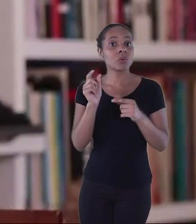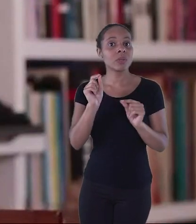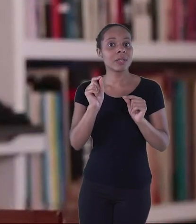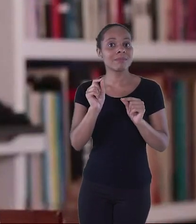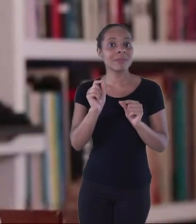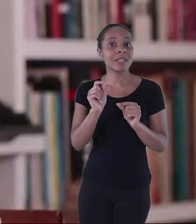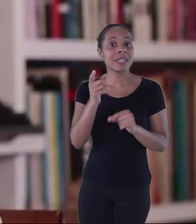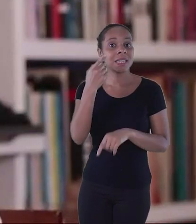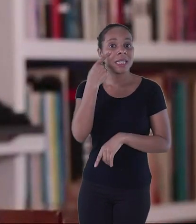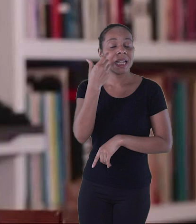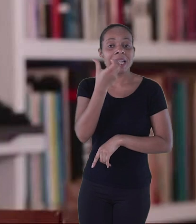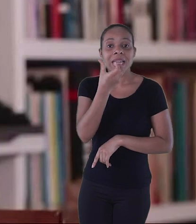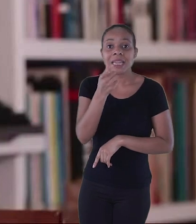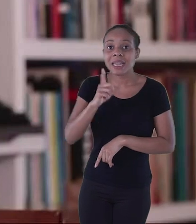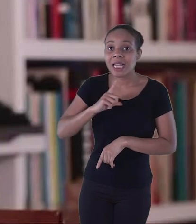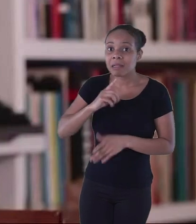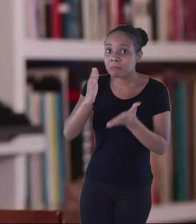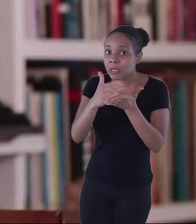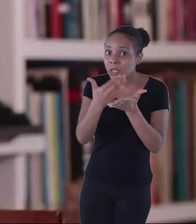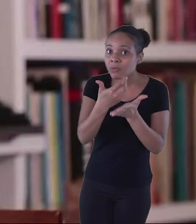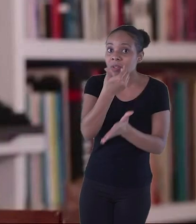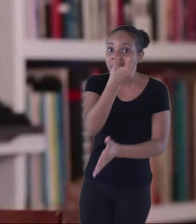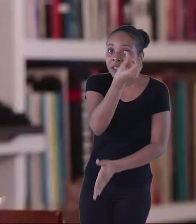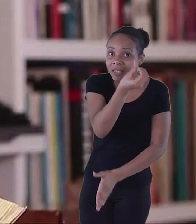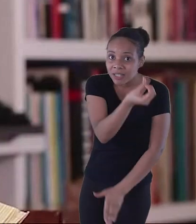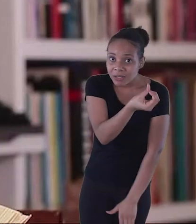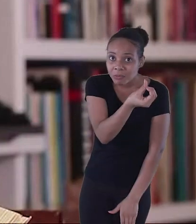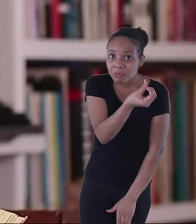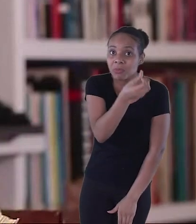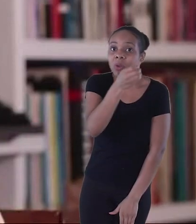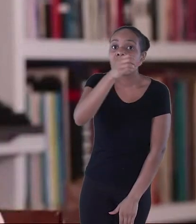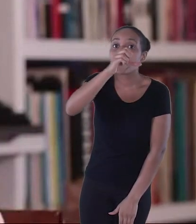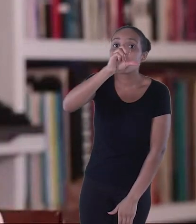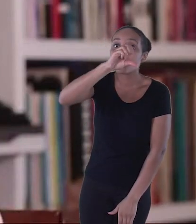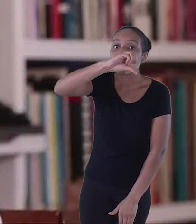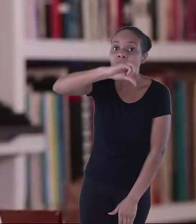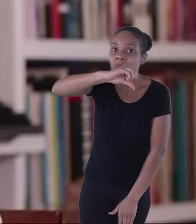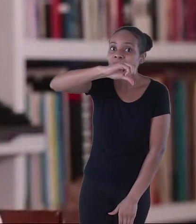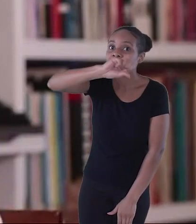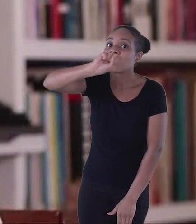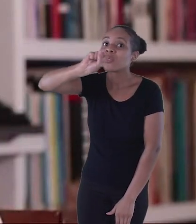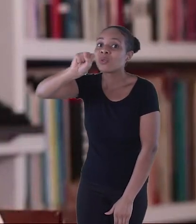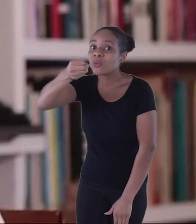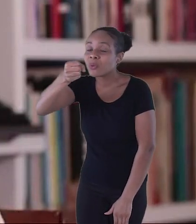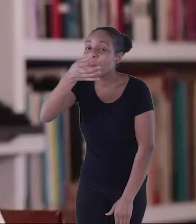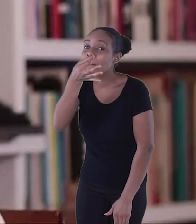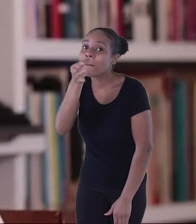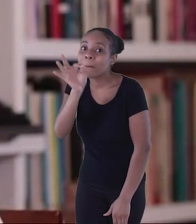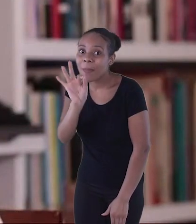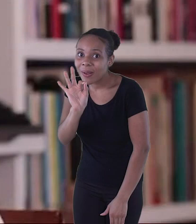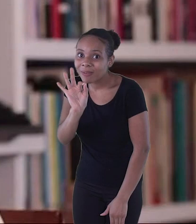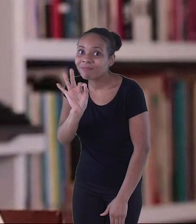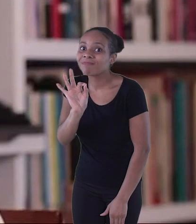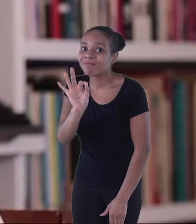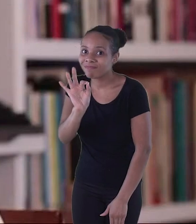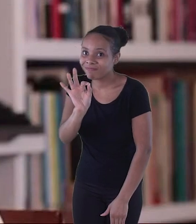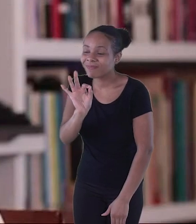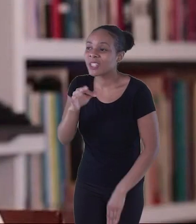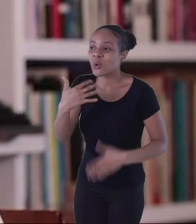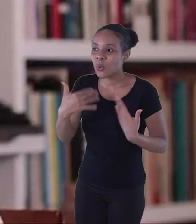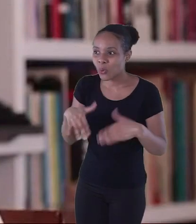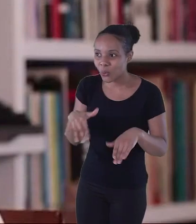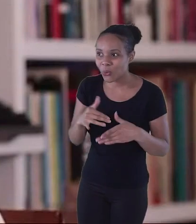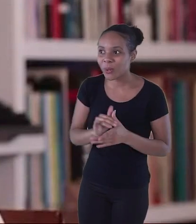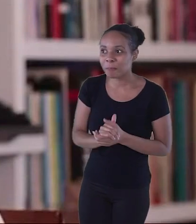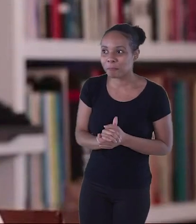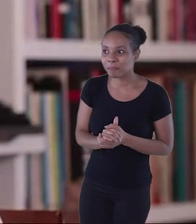688 páginas, quase 700 páginas, graças a Deus em corpo 8, 6, corpo